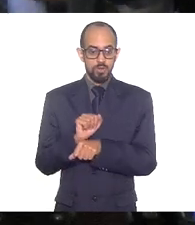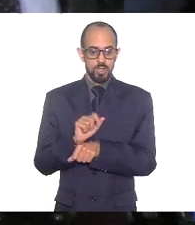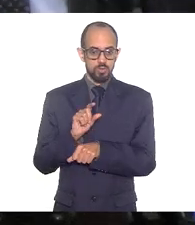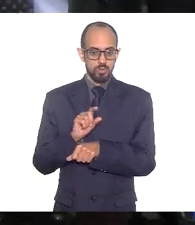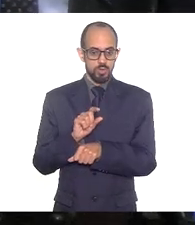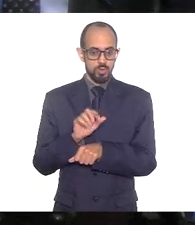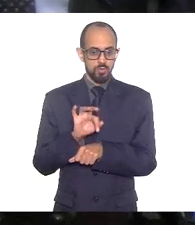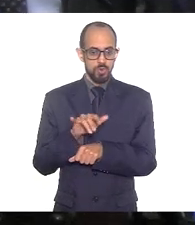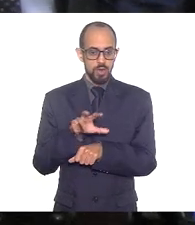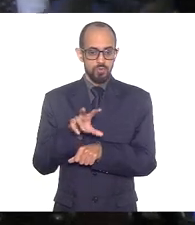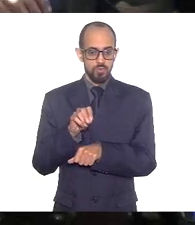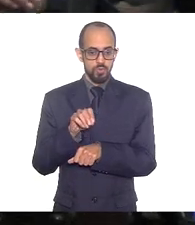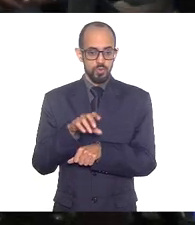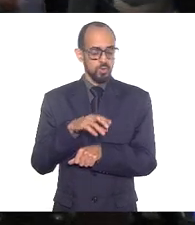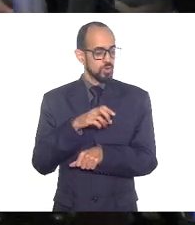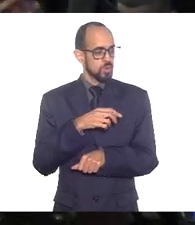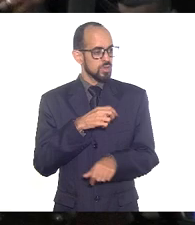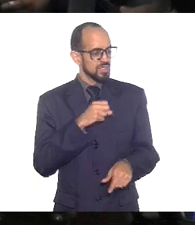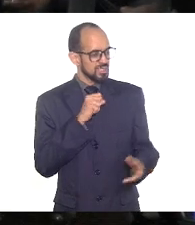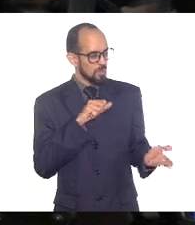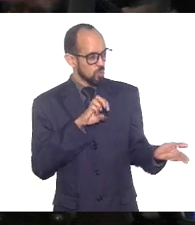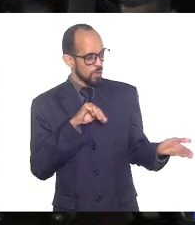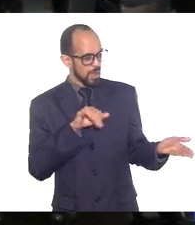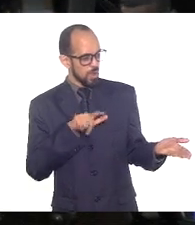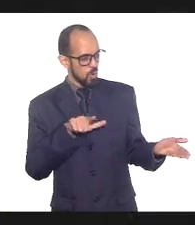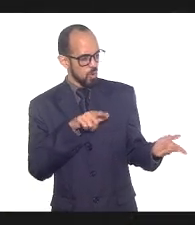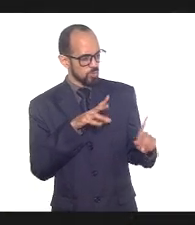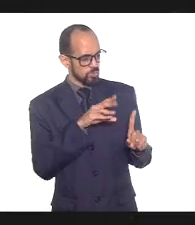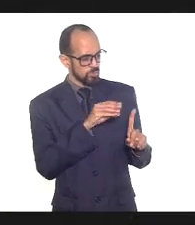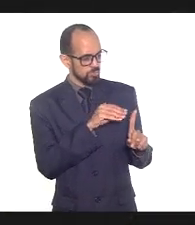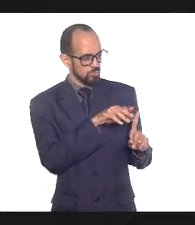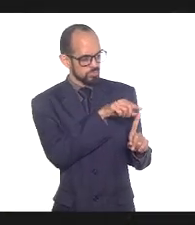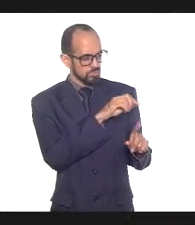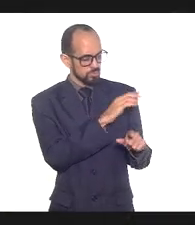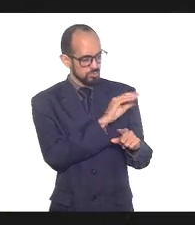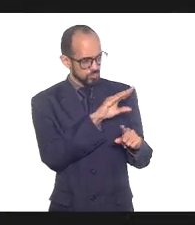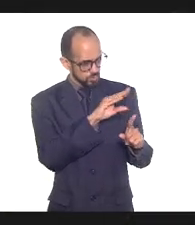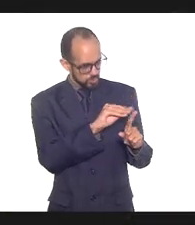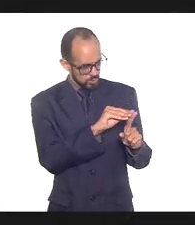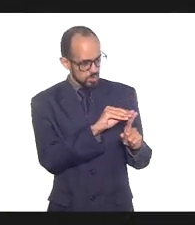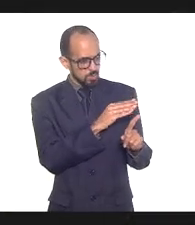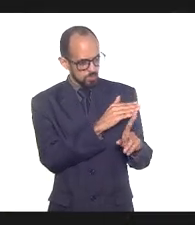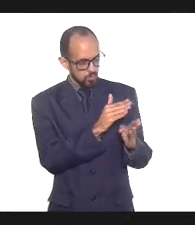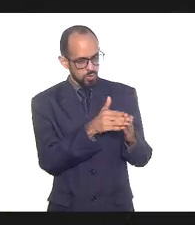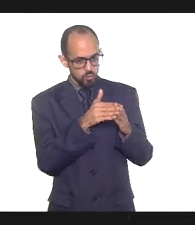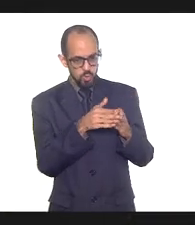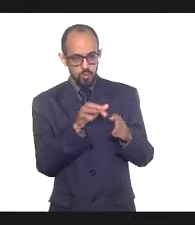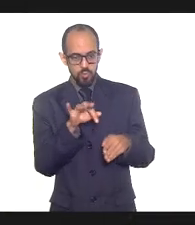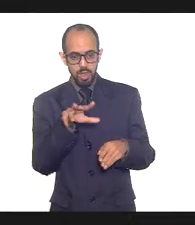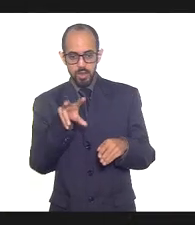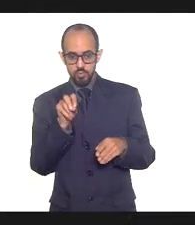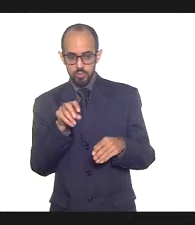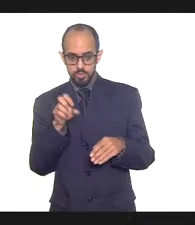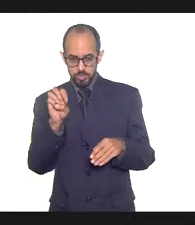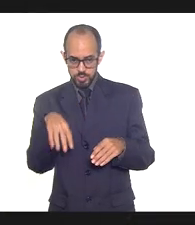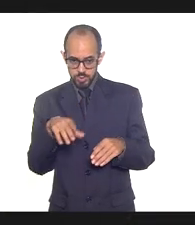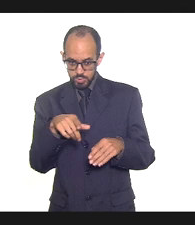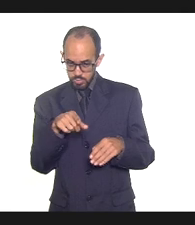Samuel Samuel A o ok Flávio assim